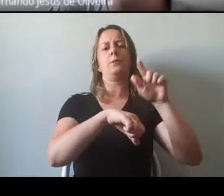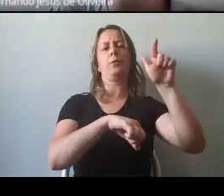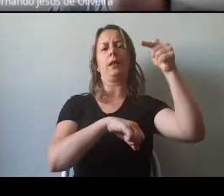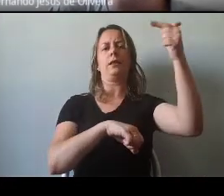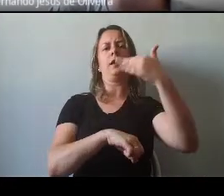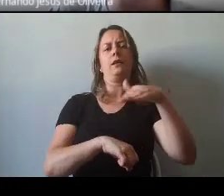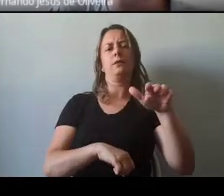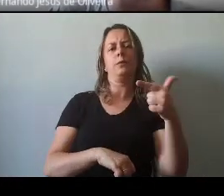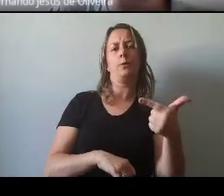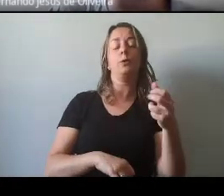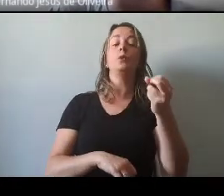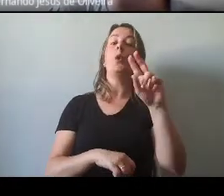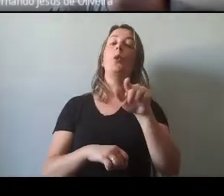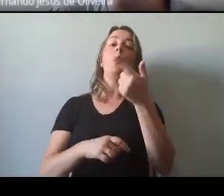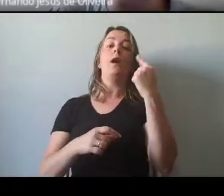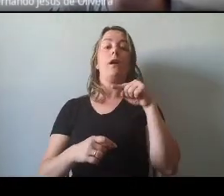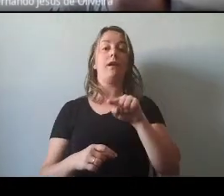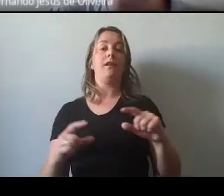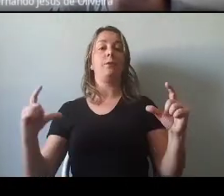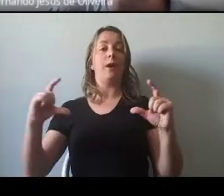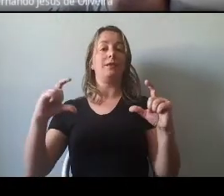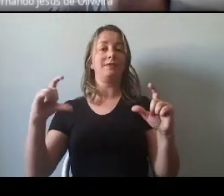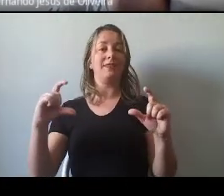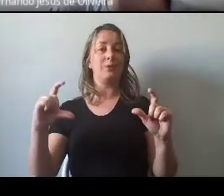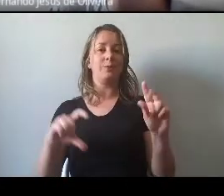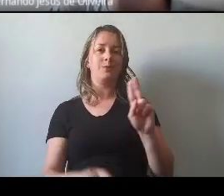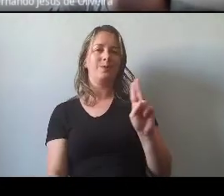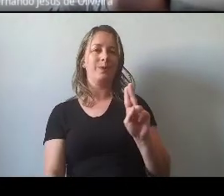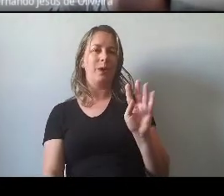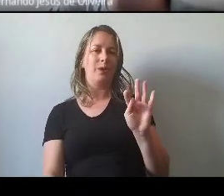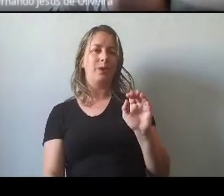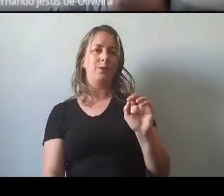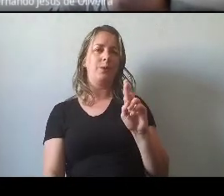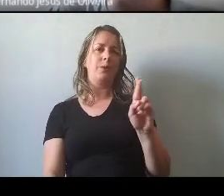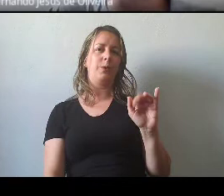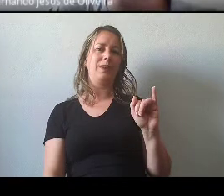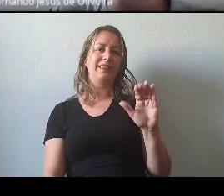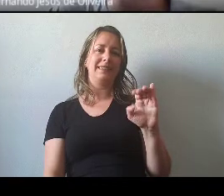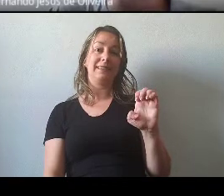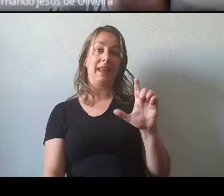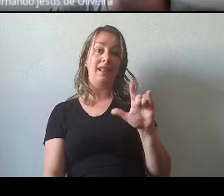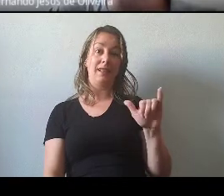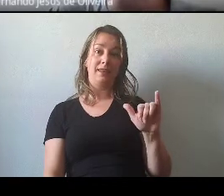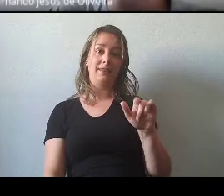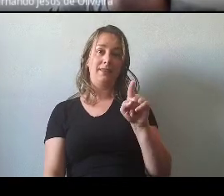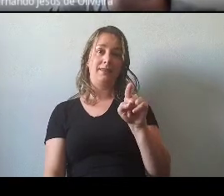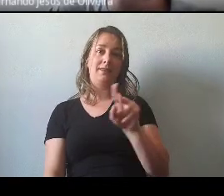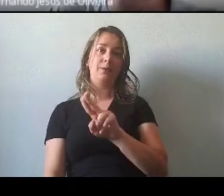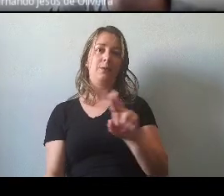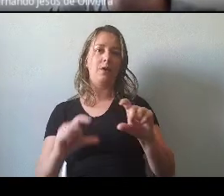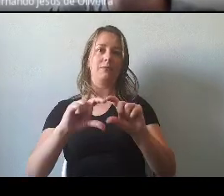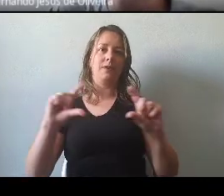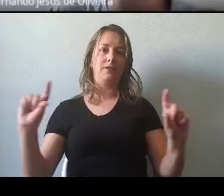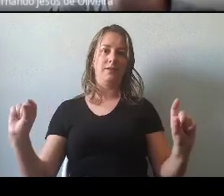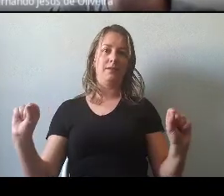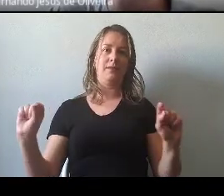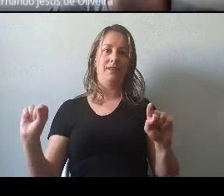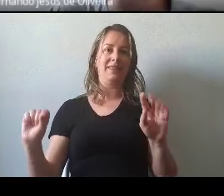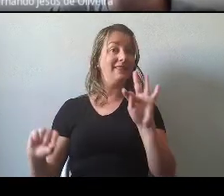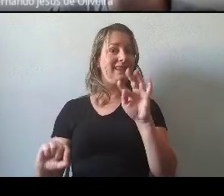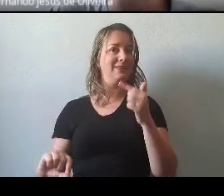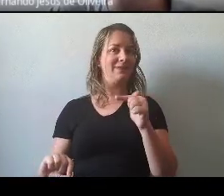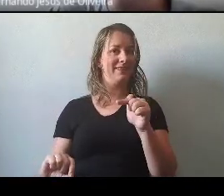por 2, e também a equação de Torricelli, né? Velocidade final ao quadrado é igual a velocidade inicial ao quadrado, mais 2 vezes